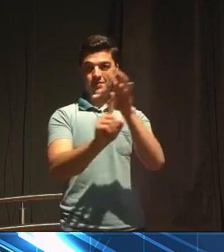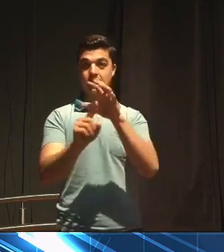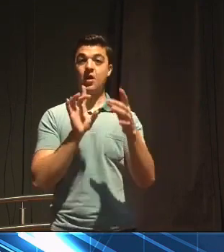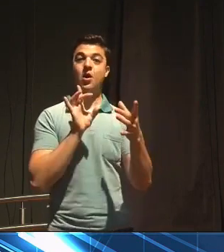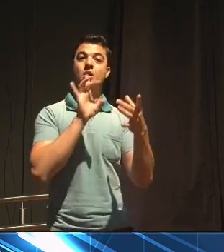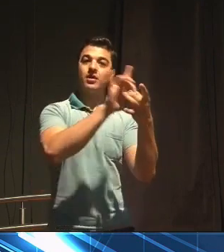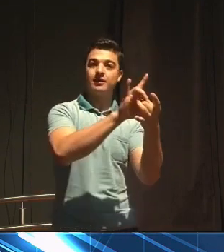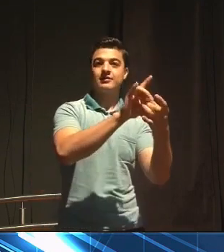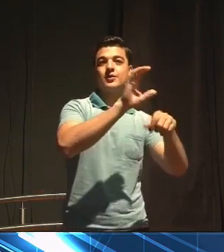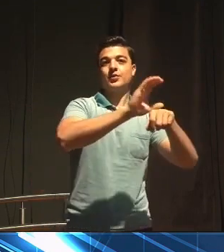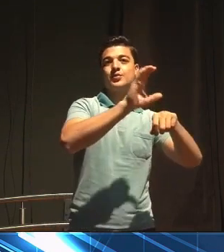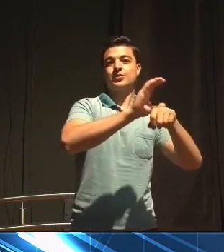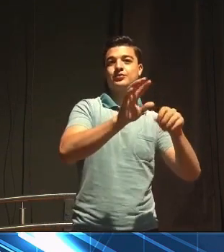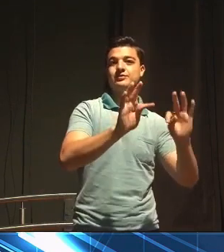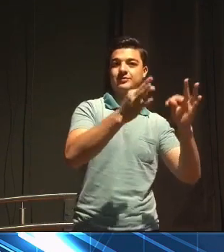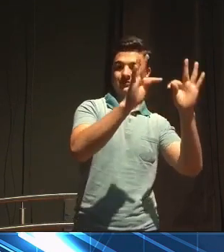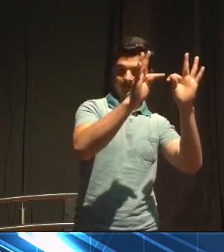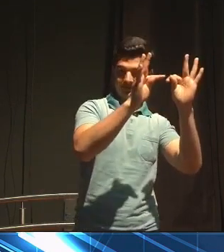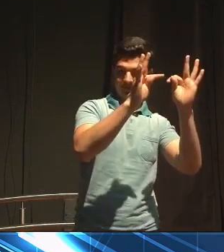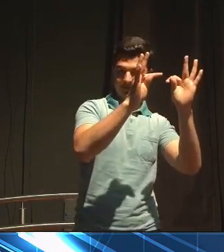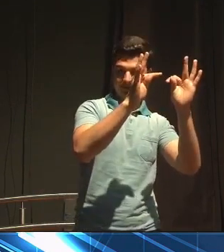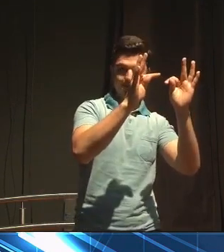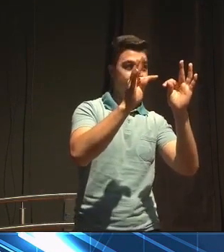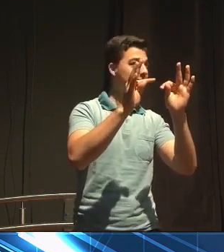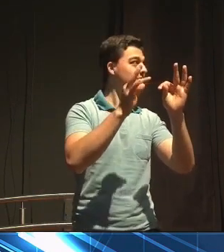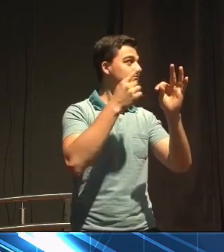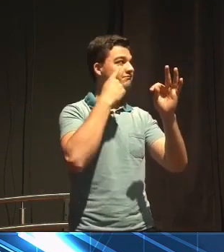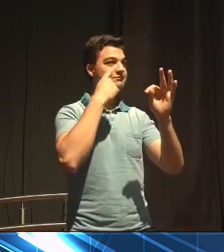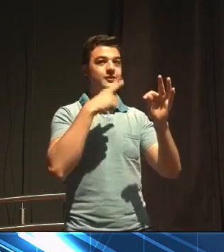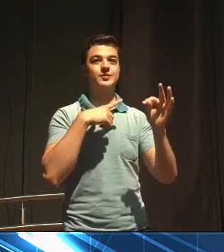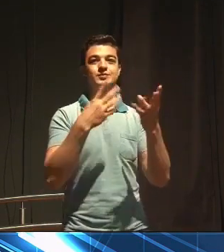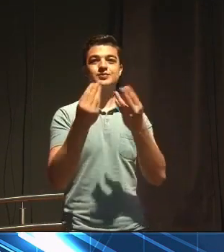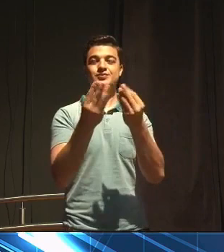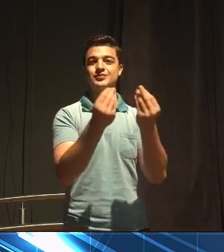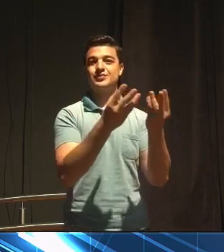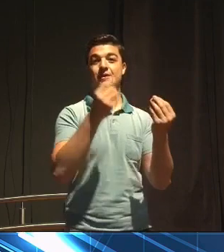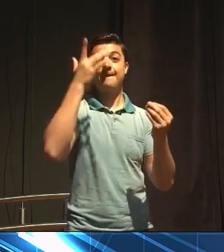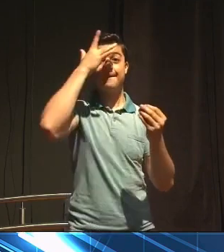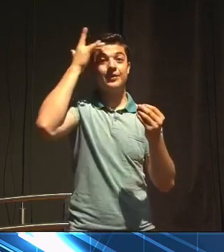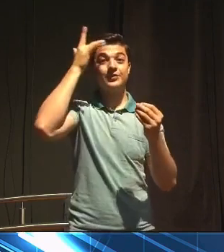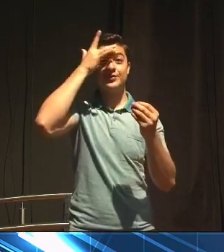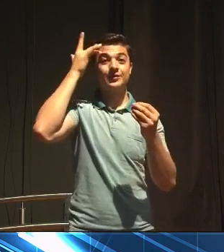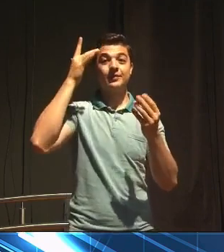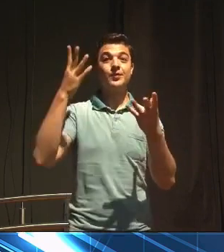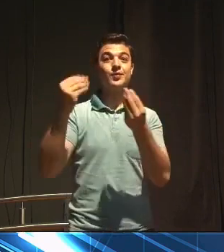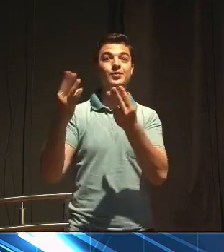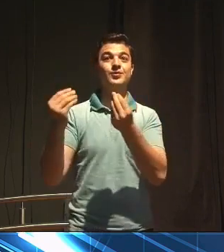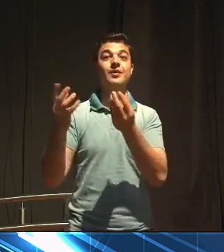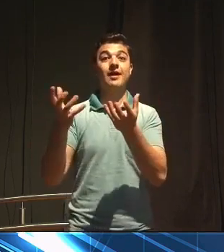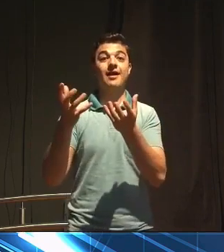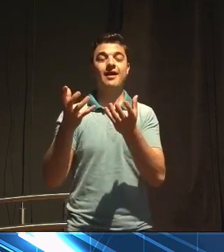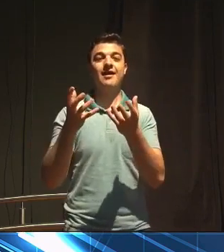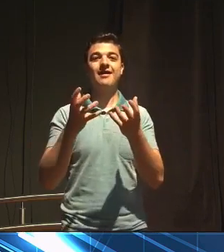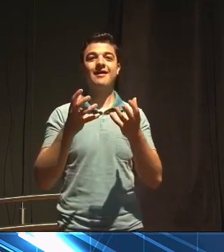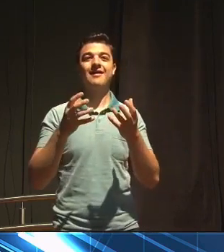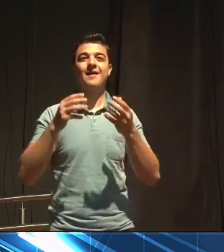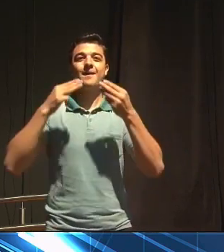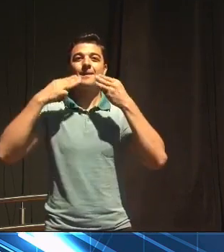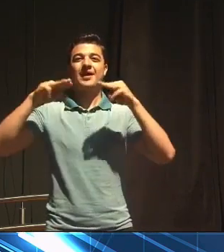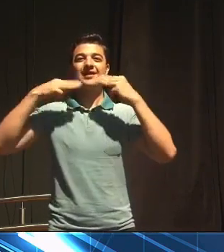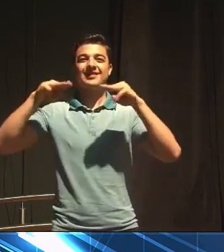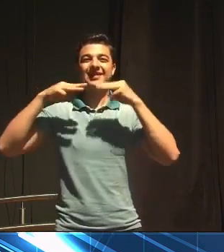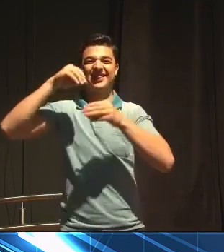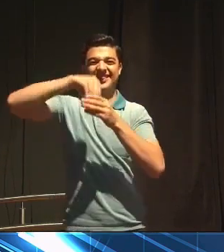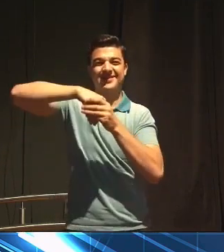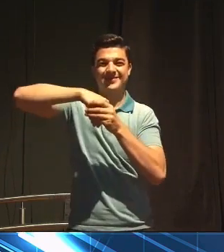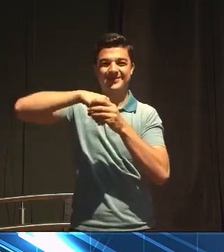de tecnologia mais fazem é isso. Gente, o que chega para mim de publi, de escola de programação, eu acho que é só